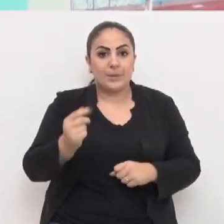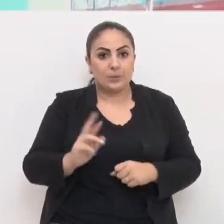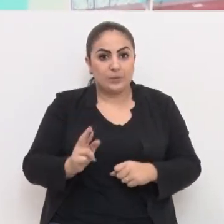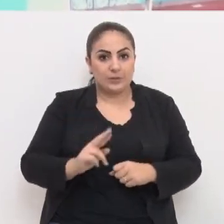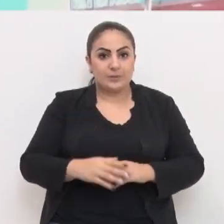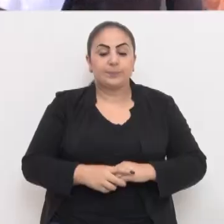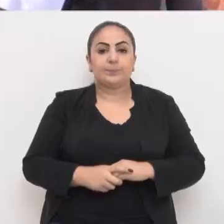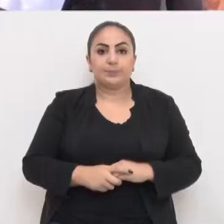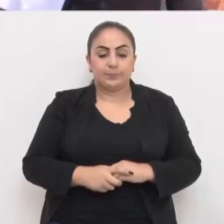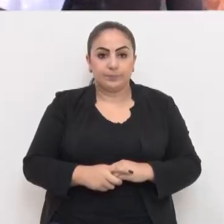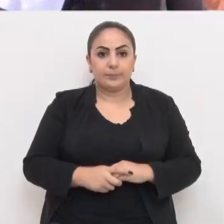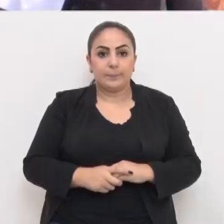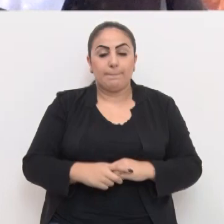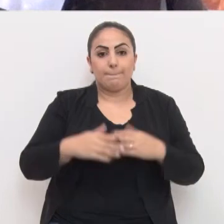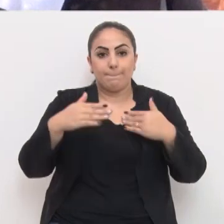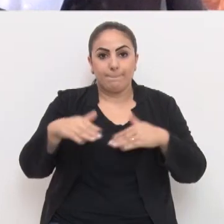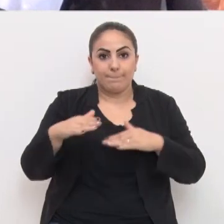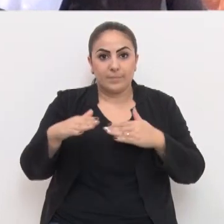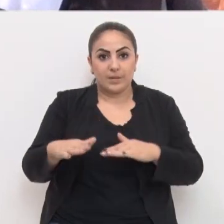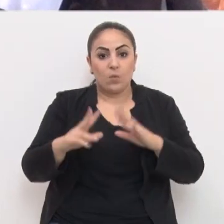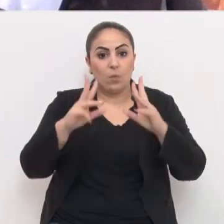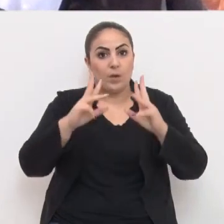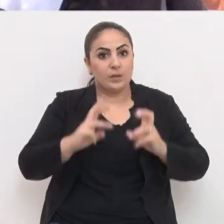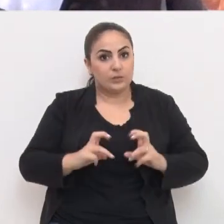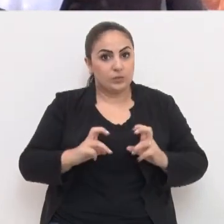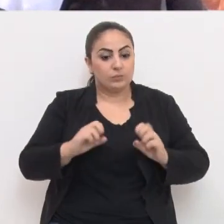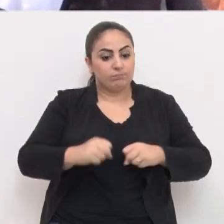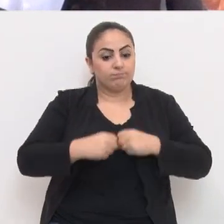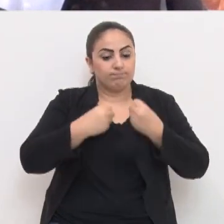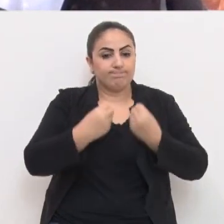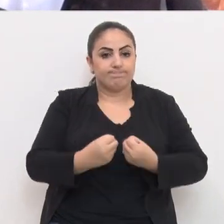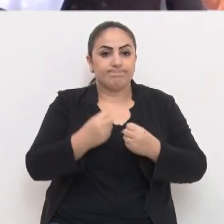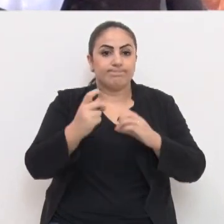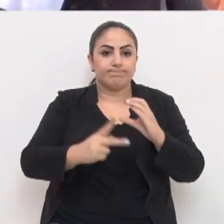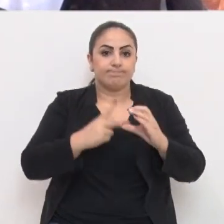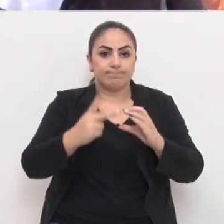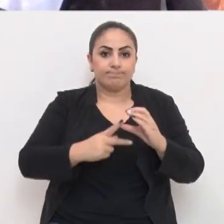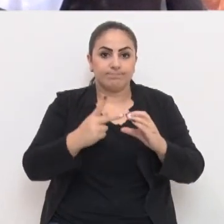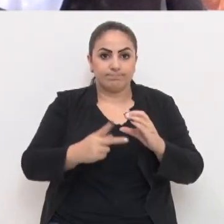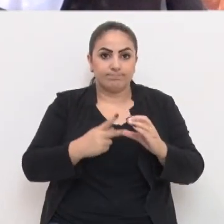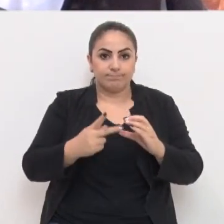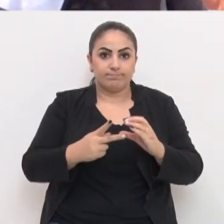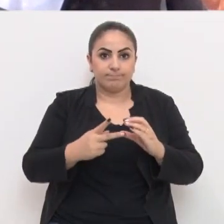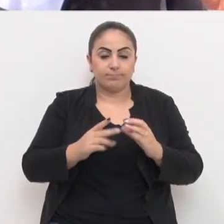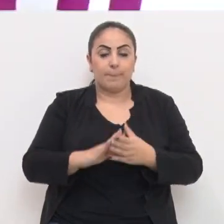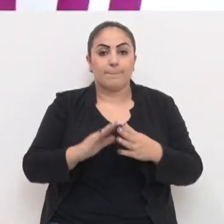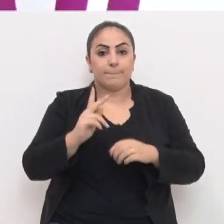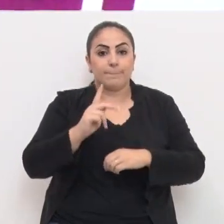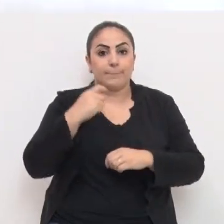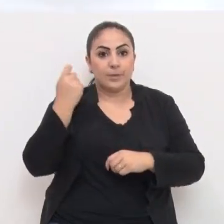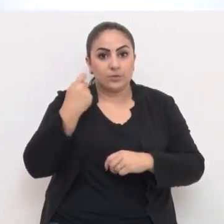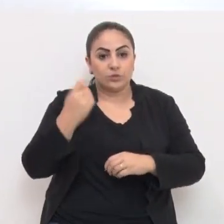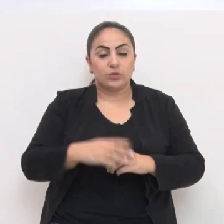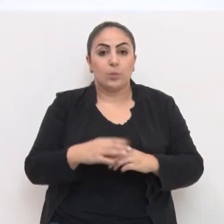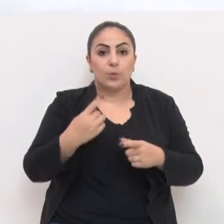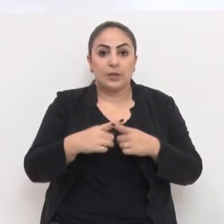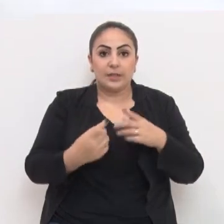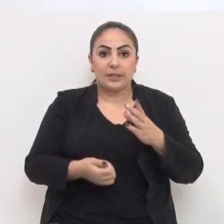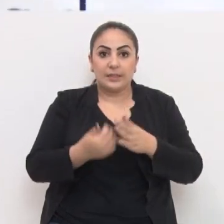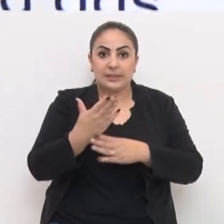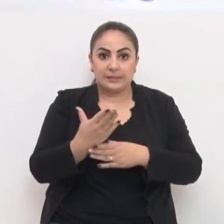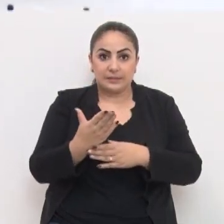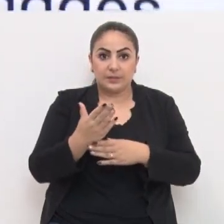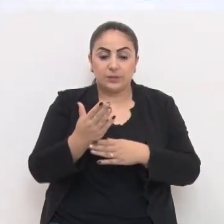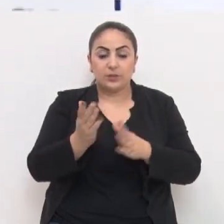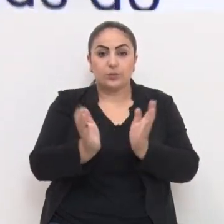de reais. E desde setembro, a pauta ganhou reforço do Legislativo gaúcho, através da criação